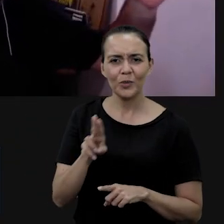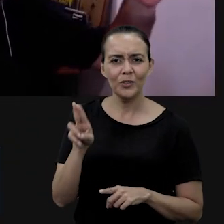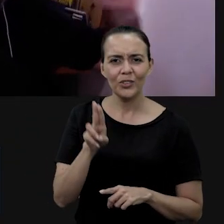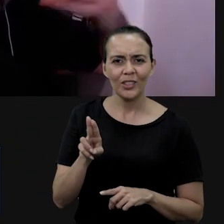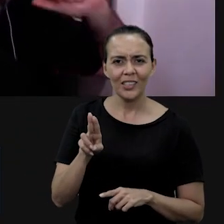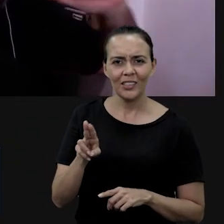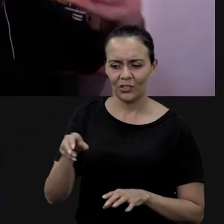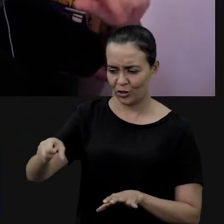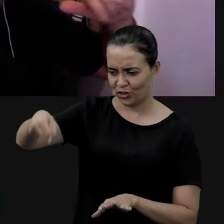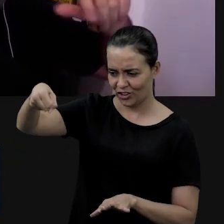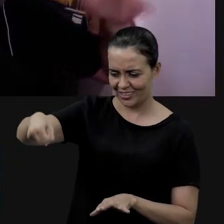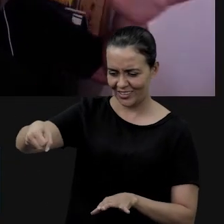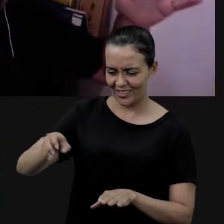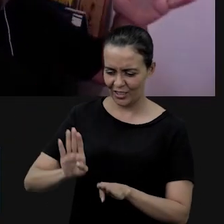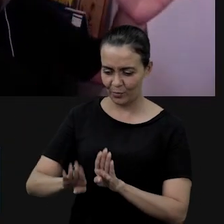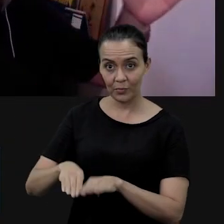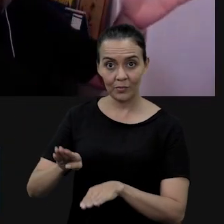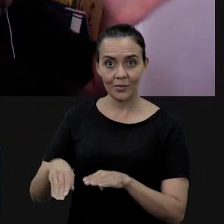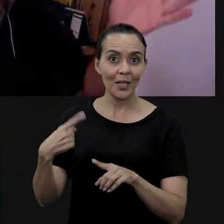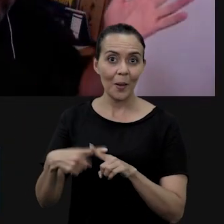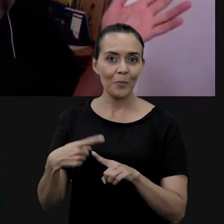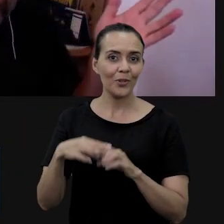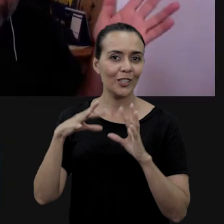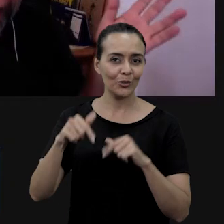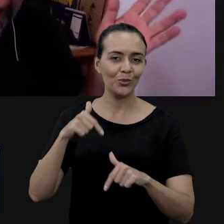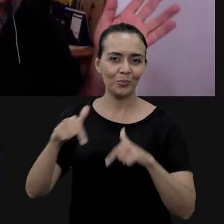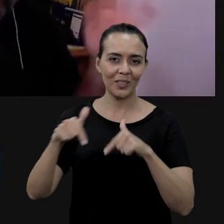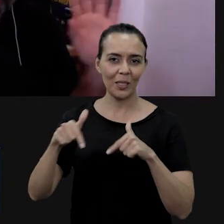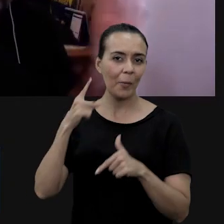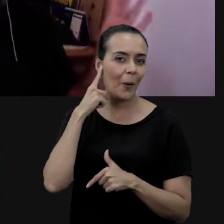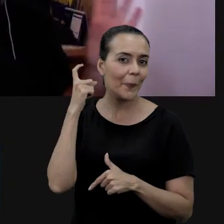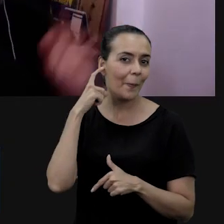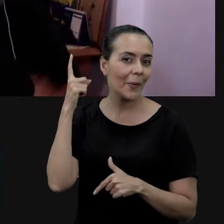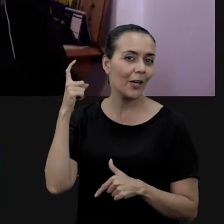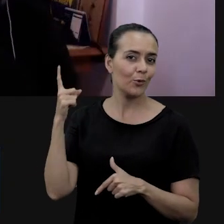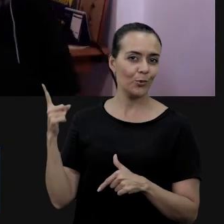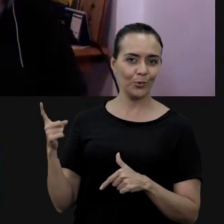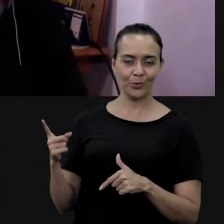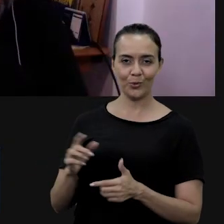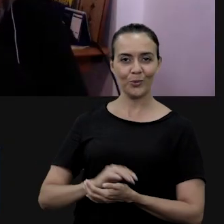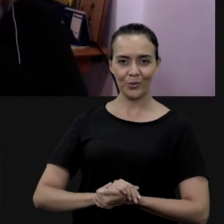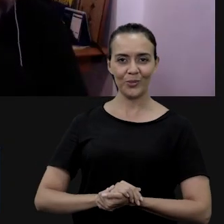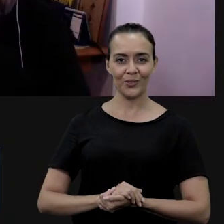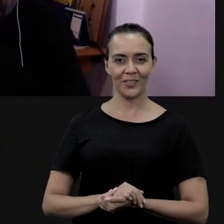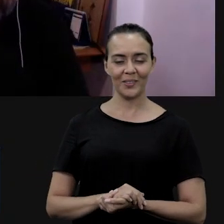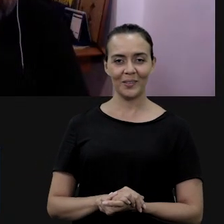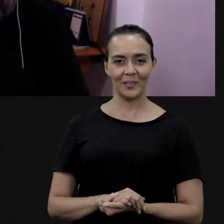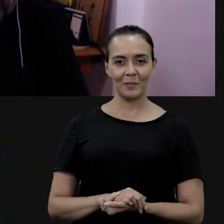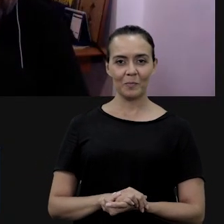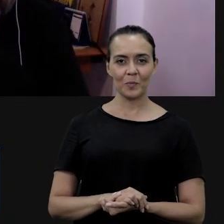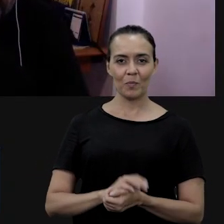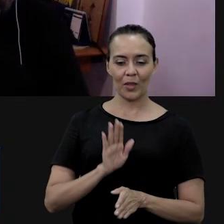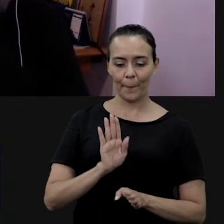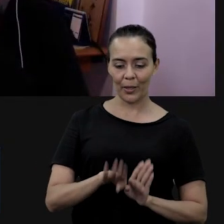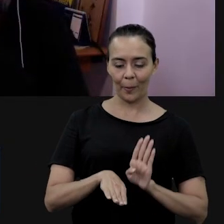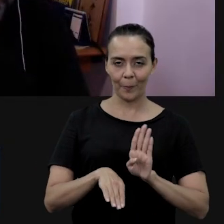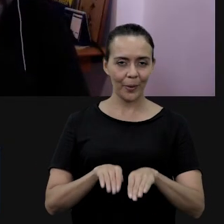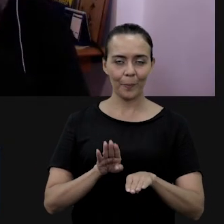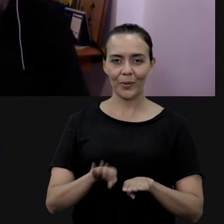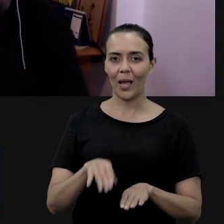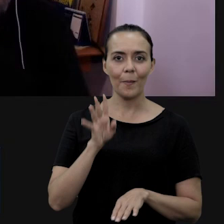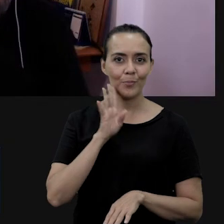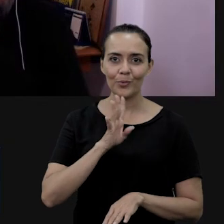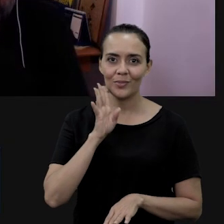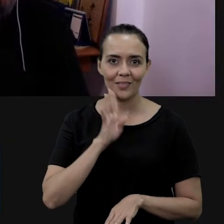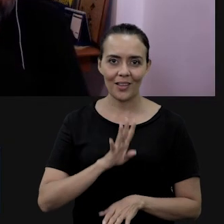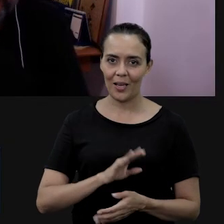usar isso? Mas na verdade são instrumentos, tudo ali é para fazer som, né?